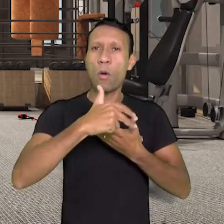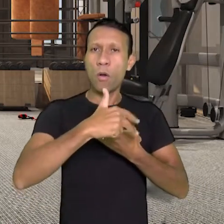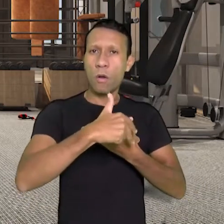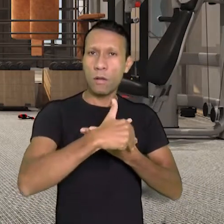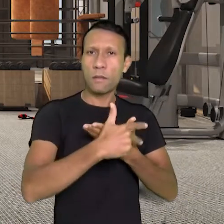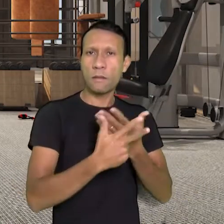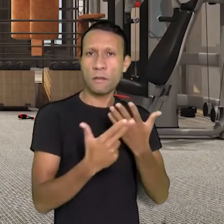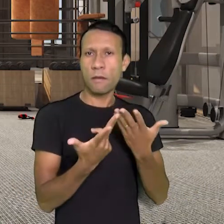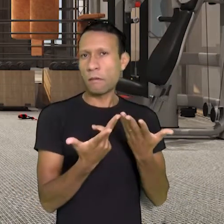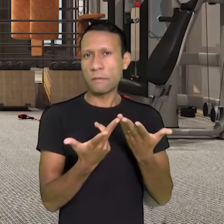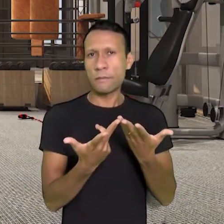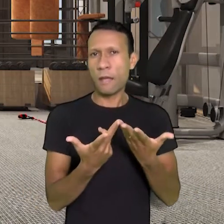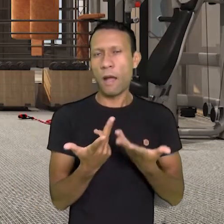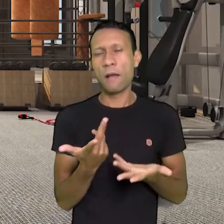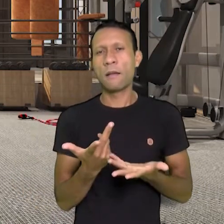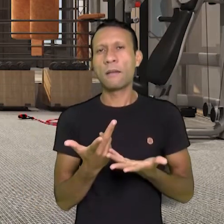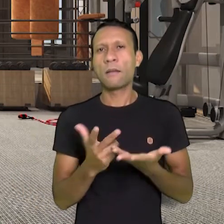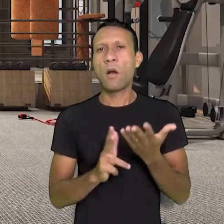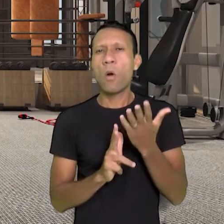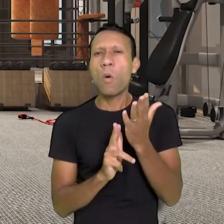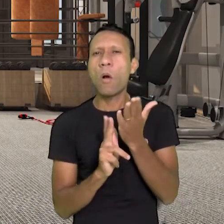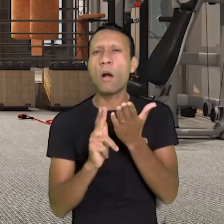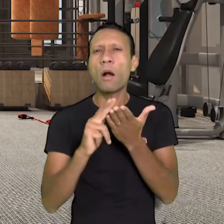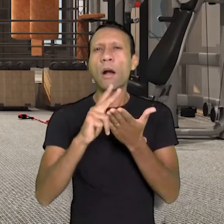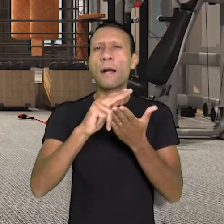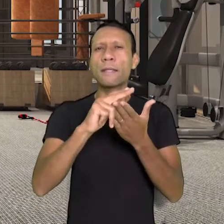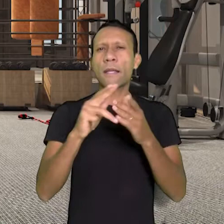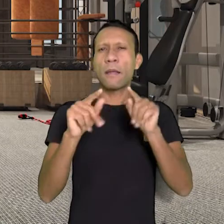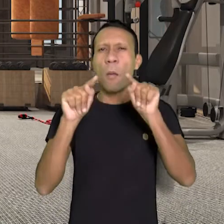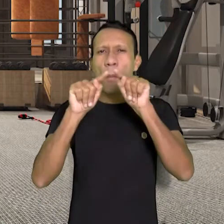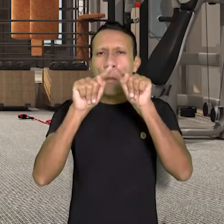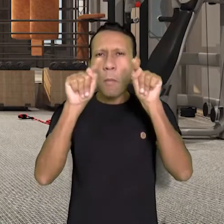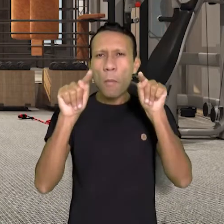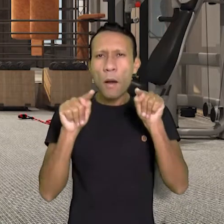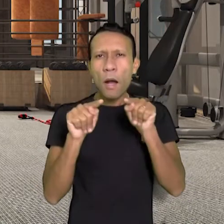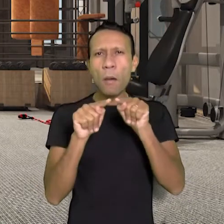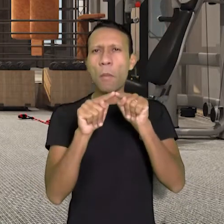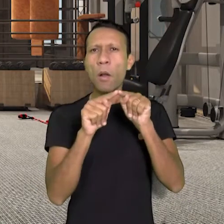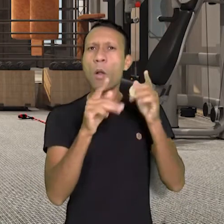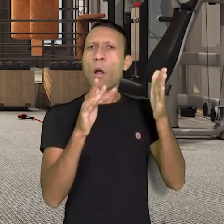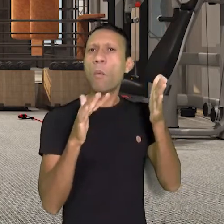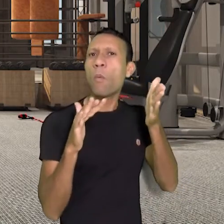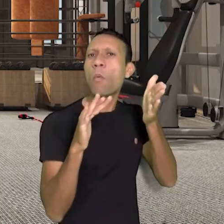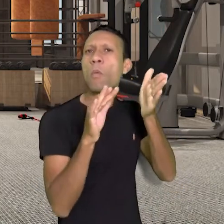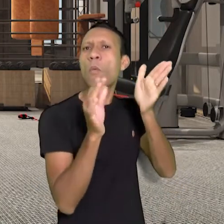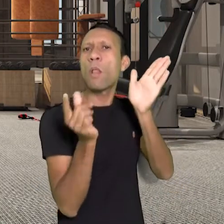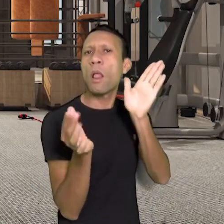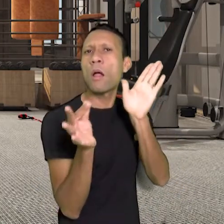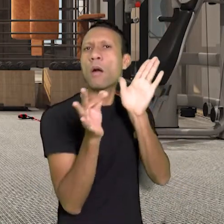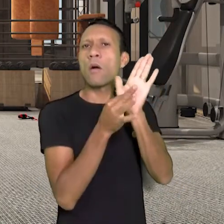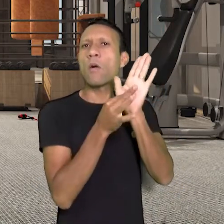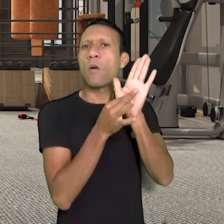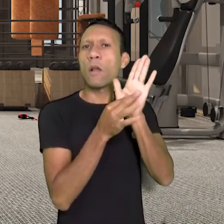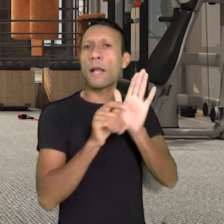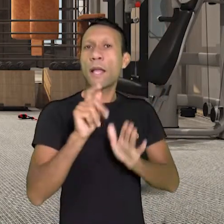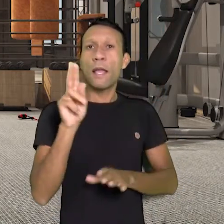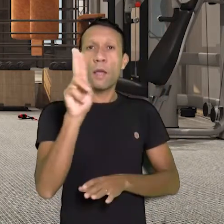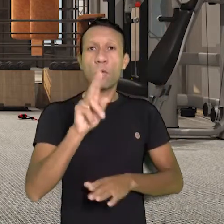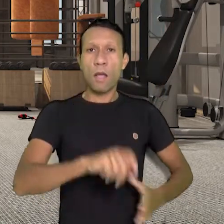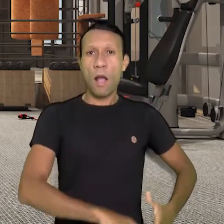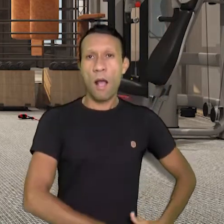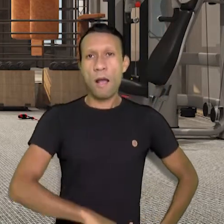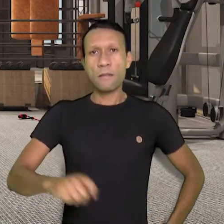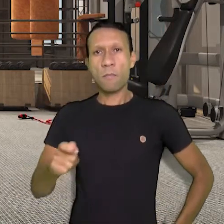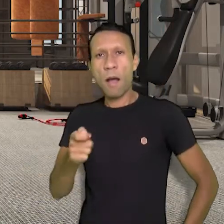tesoura em casa sem ponta ó vários círculos vinhos para gente fixar em algum ponto e utilizar nossa espada